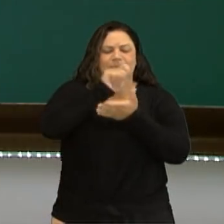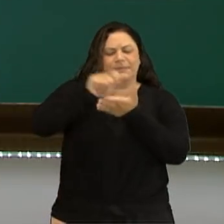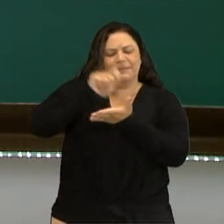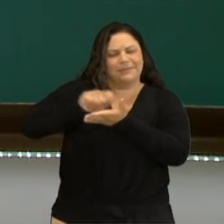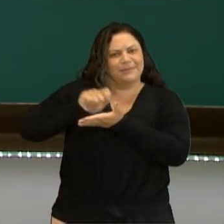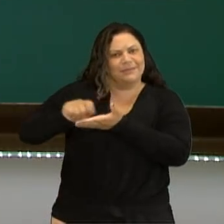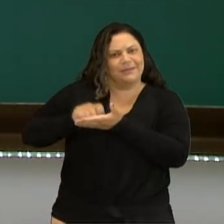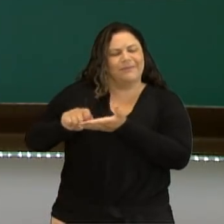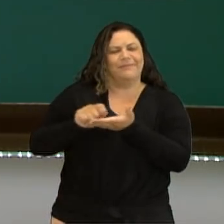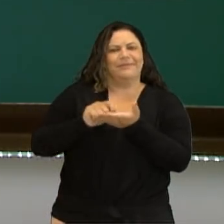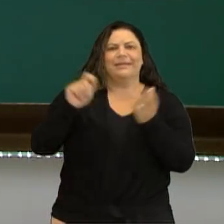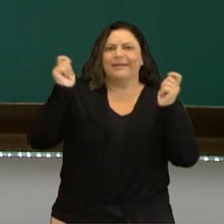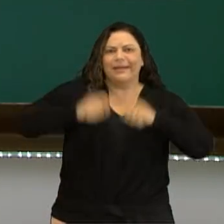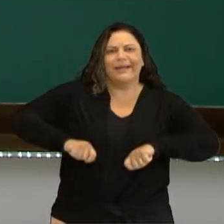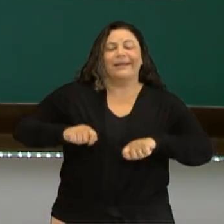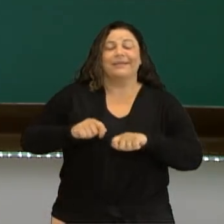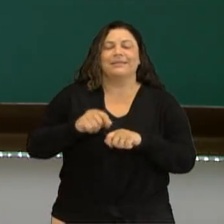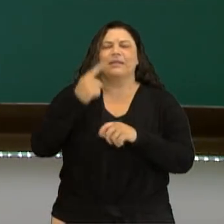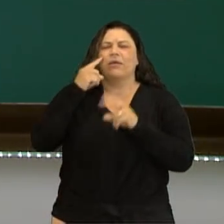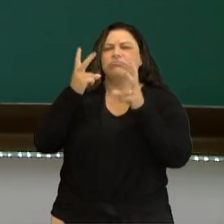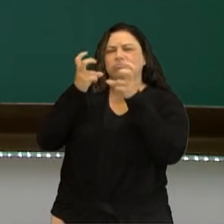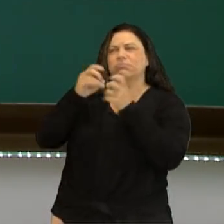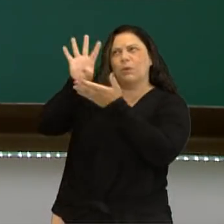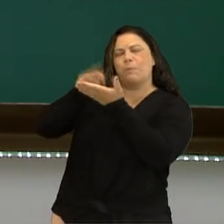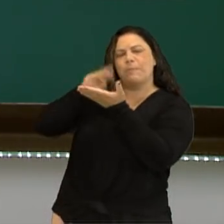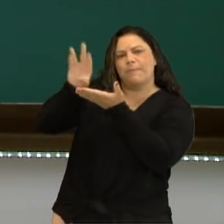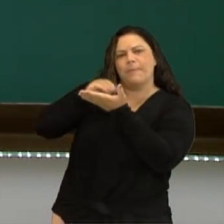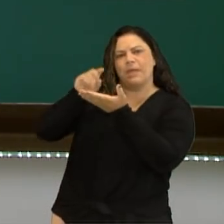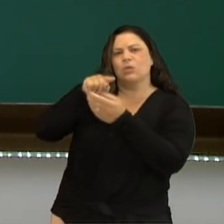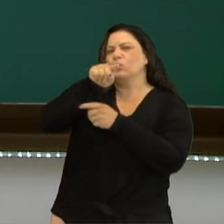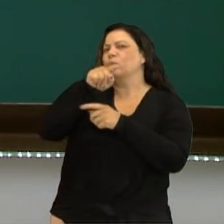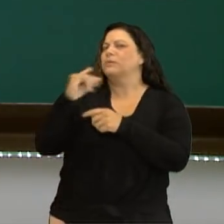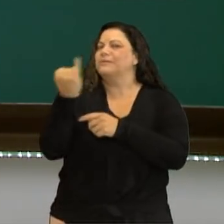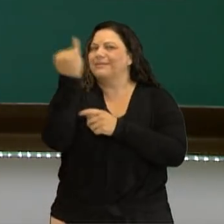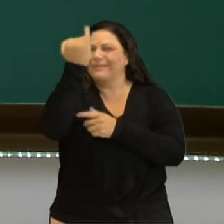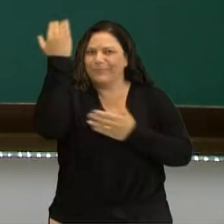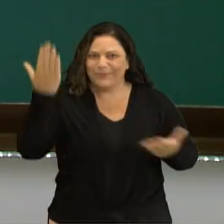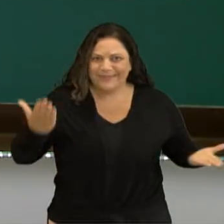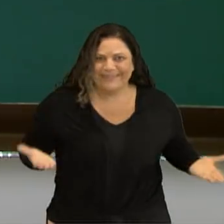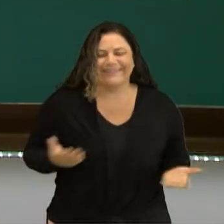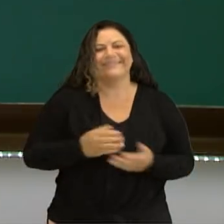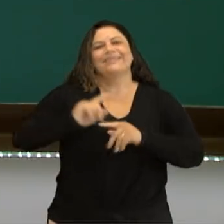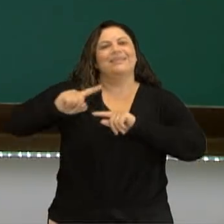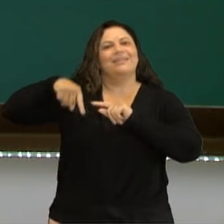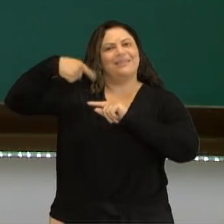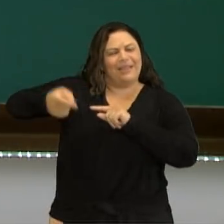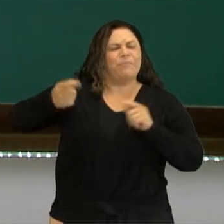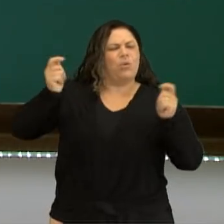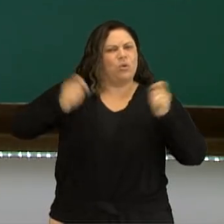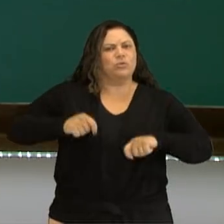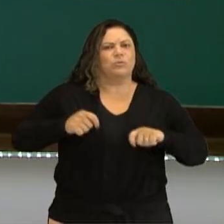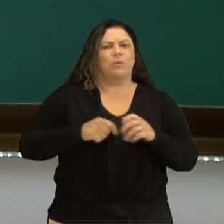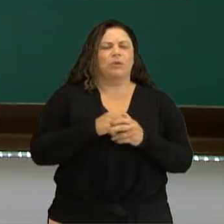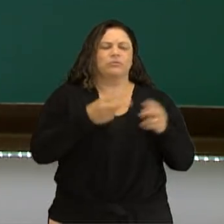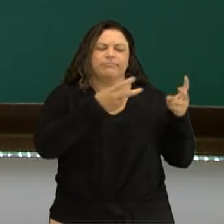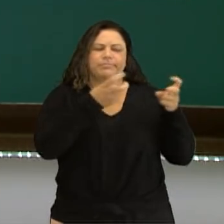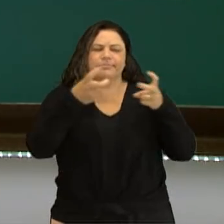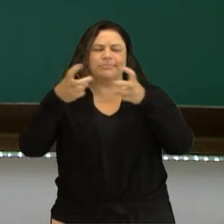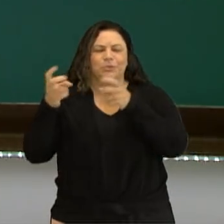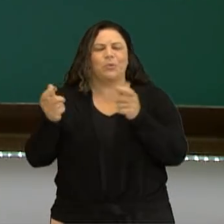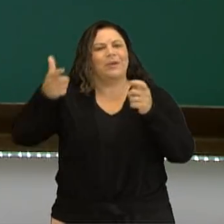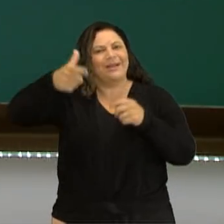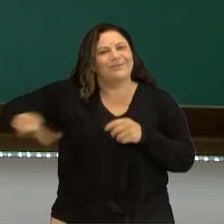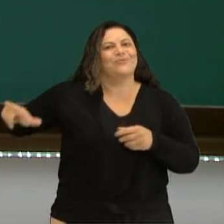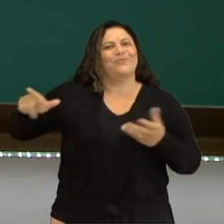os registros daquilo que você julgar importante. E depois você pode reconsultar, olhar